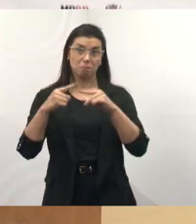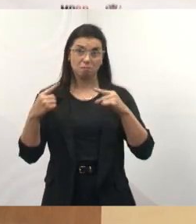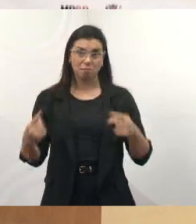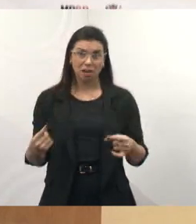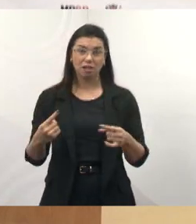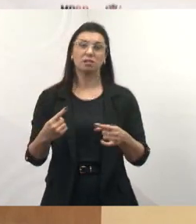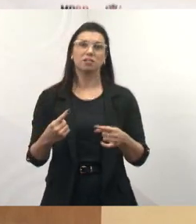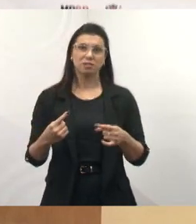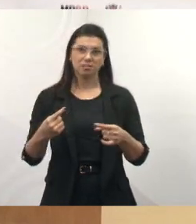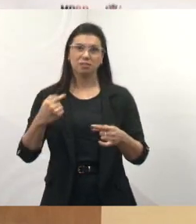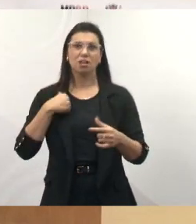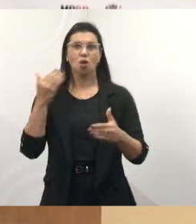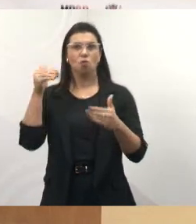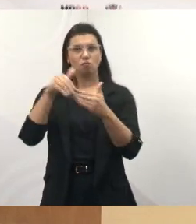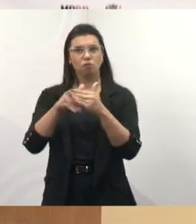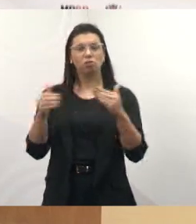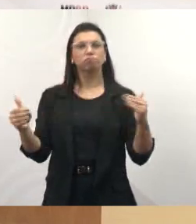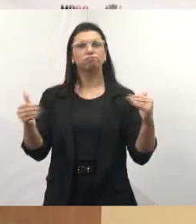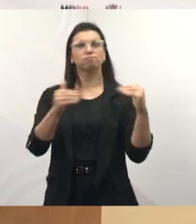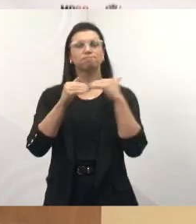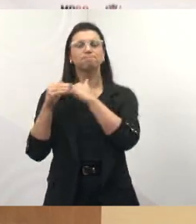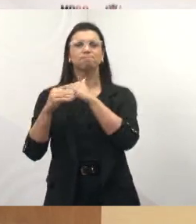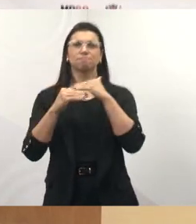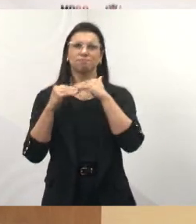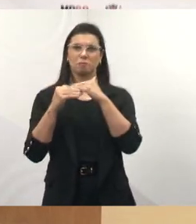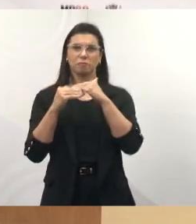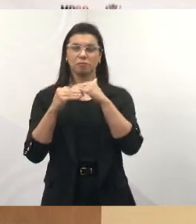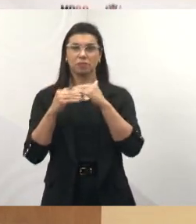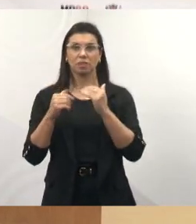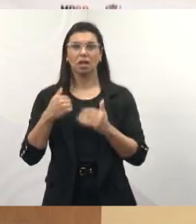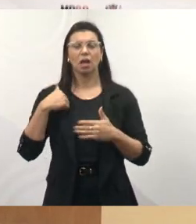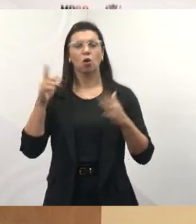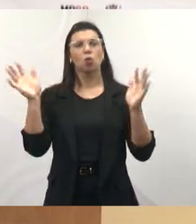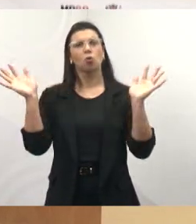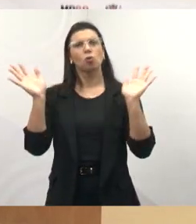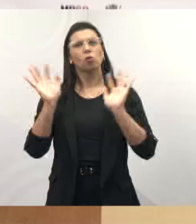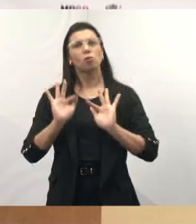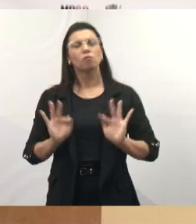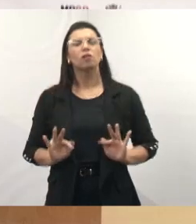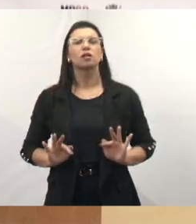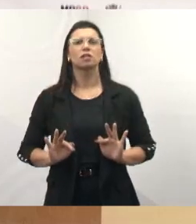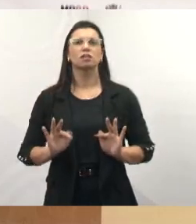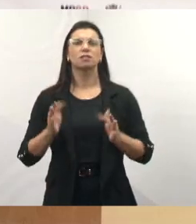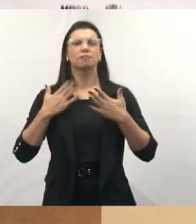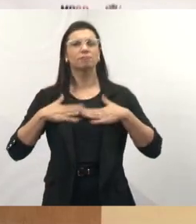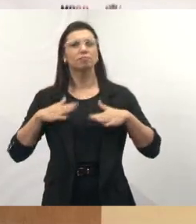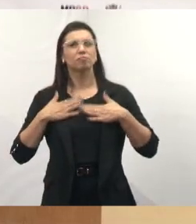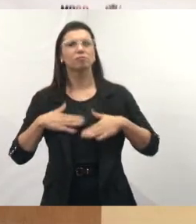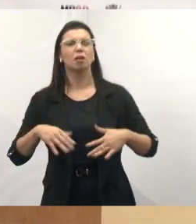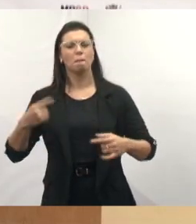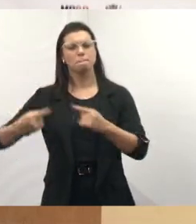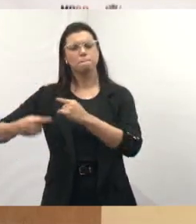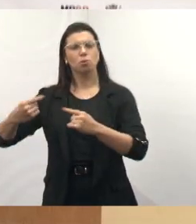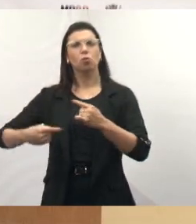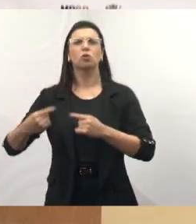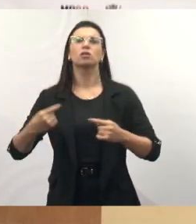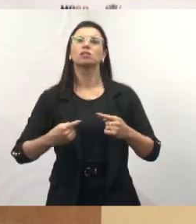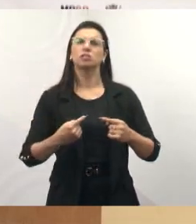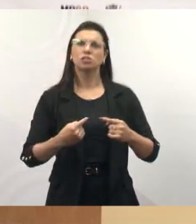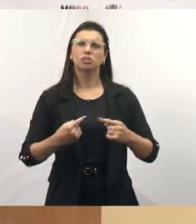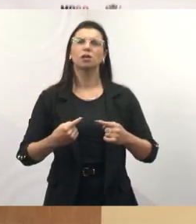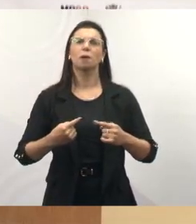prévio favorável. Então, fico muito tranquila, tenho certeza que estamos no caminho da política boa, a